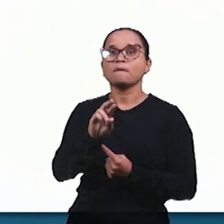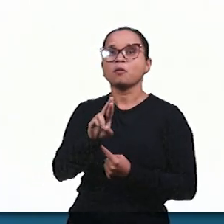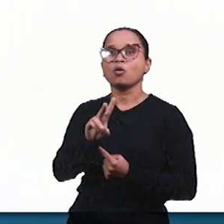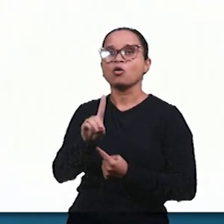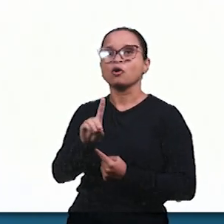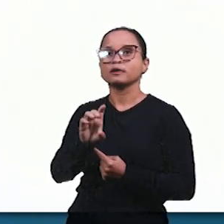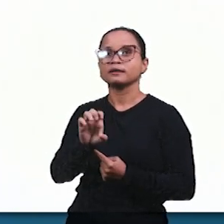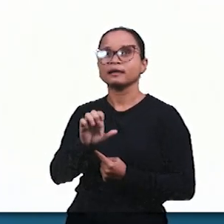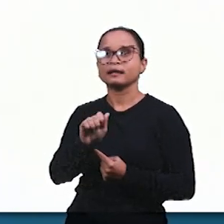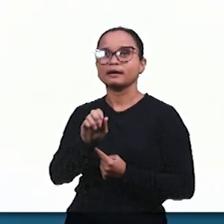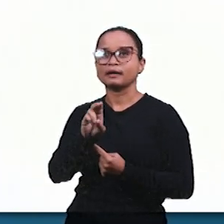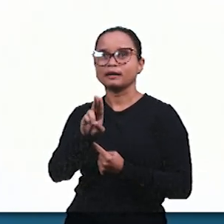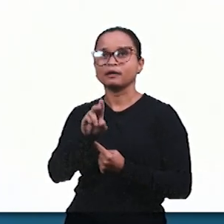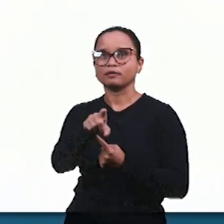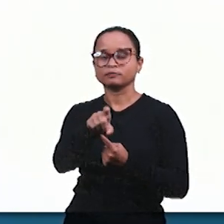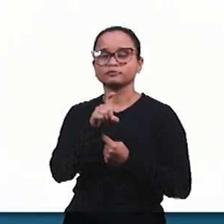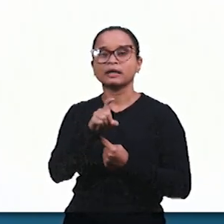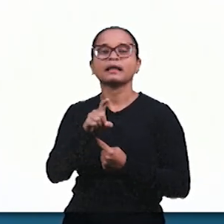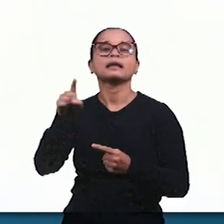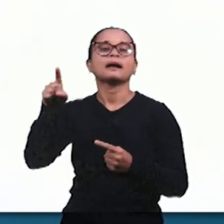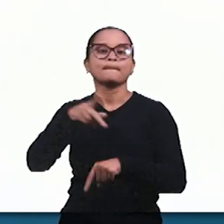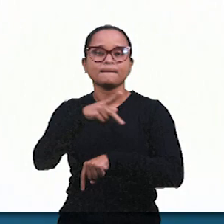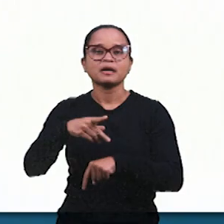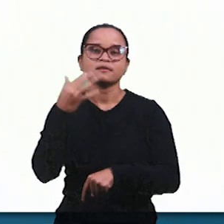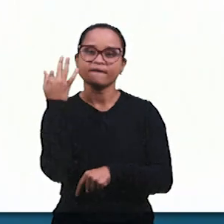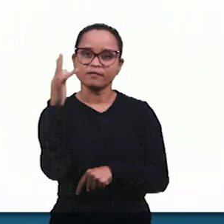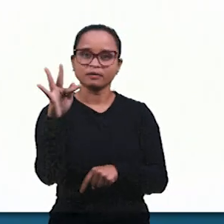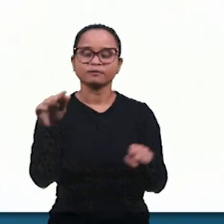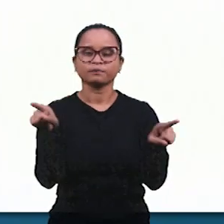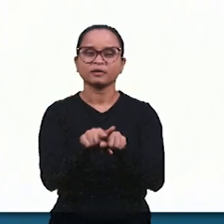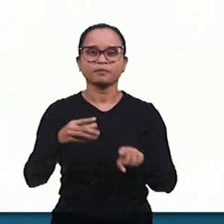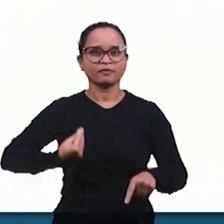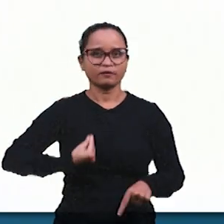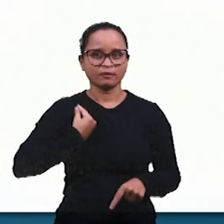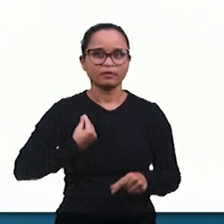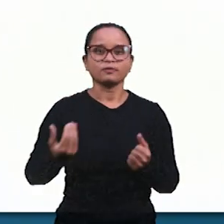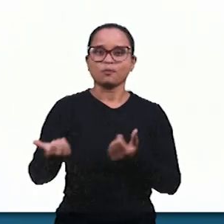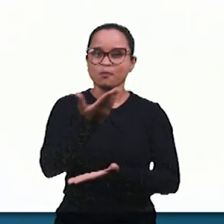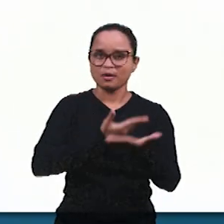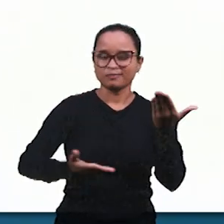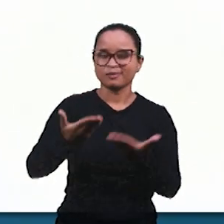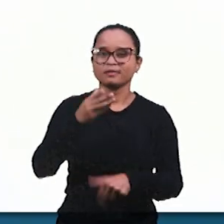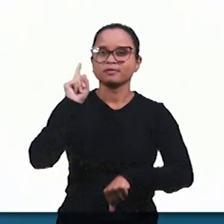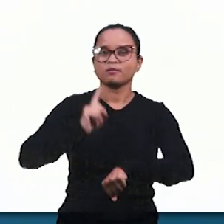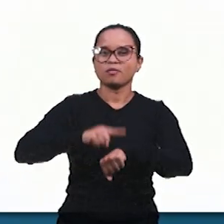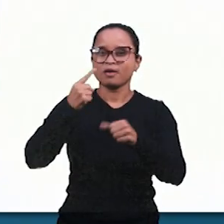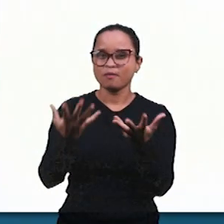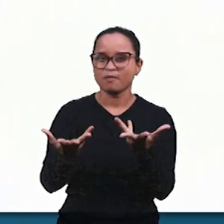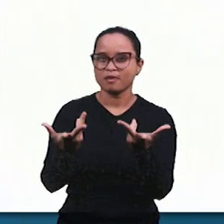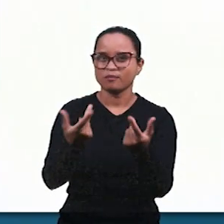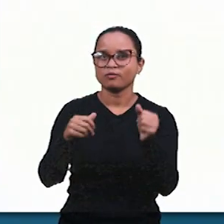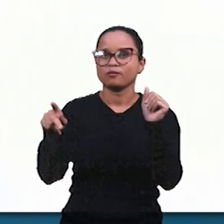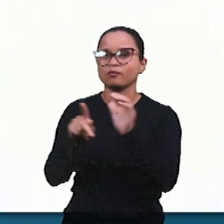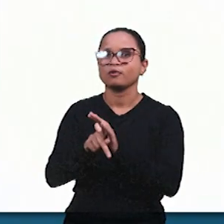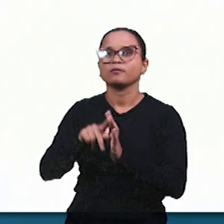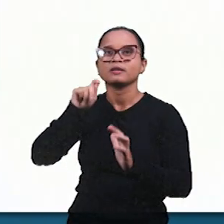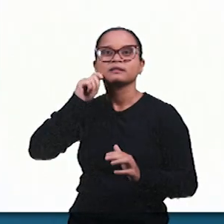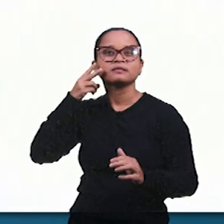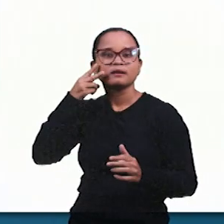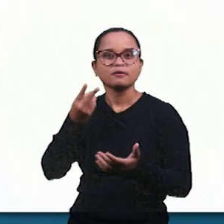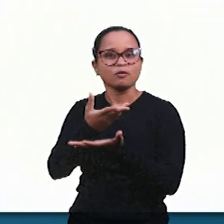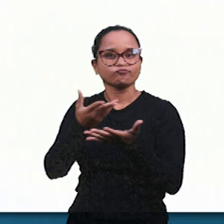grupo ali, os irmãos reunidos, também vivendo, participando desse momento maravilhoso da ceia do Senhor em Bordeaux, na